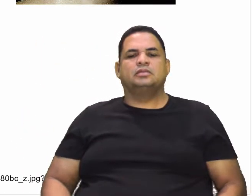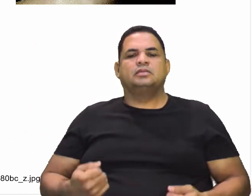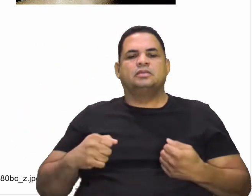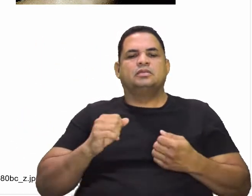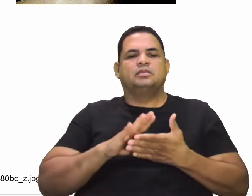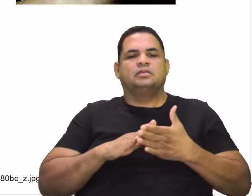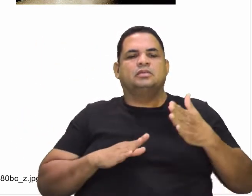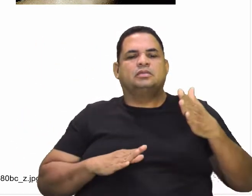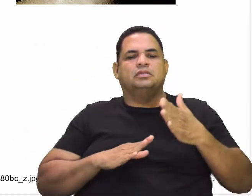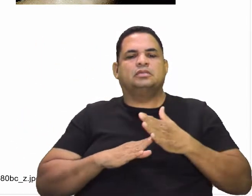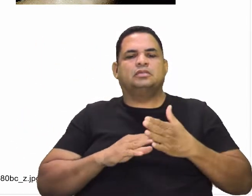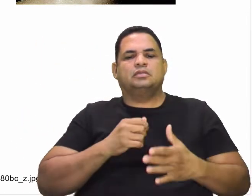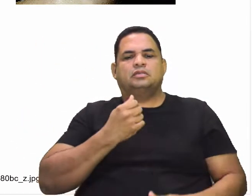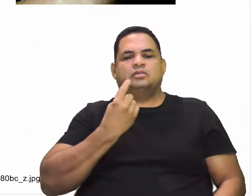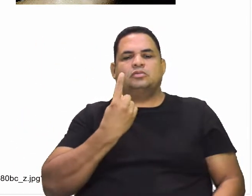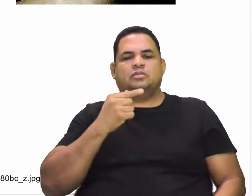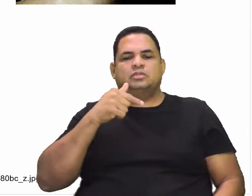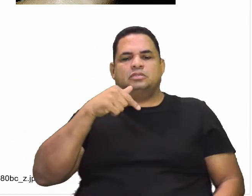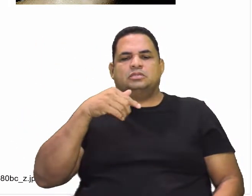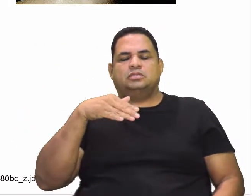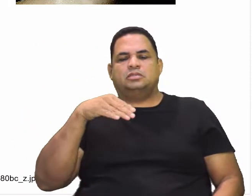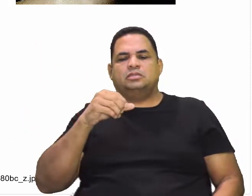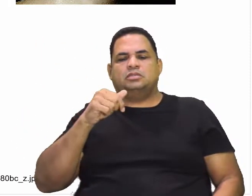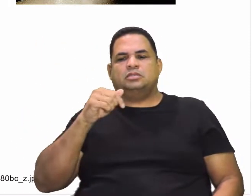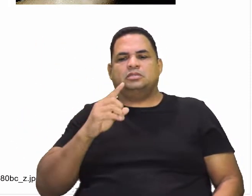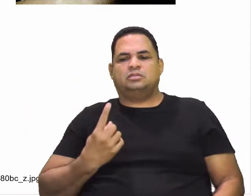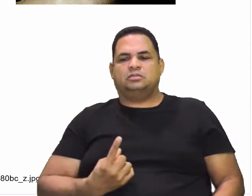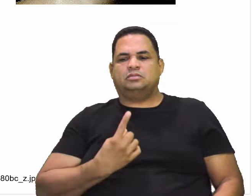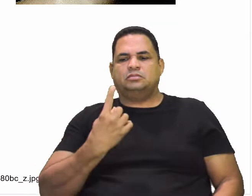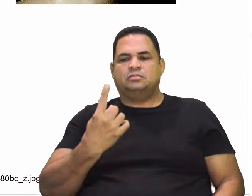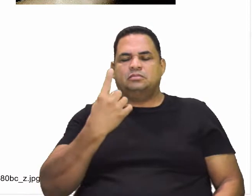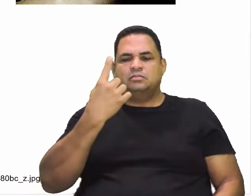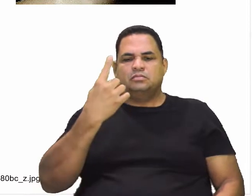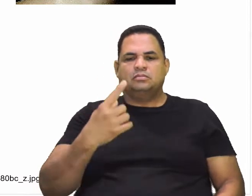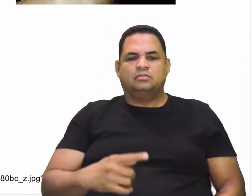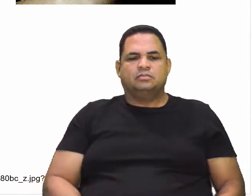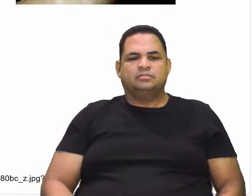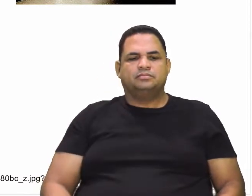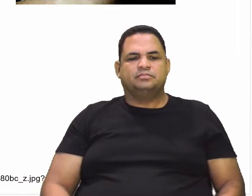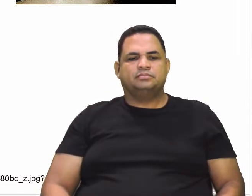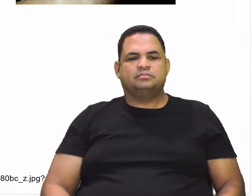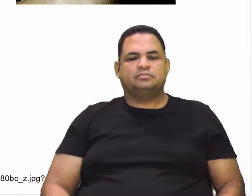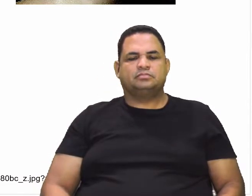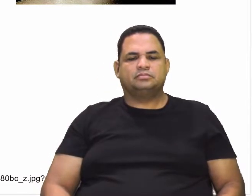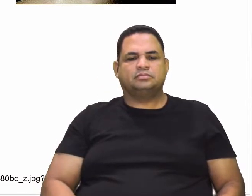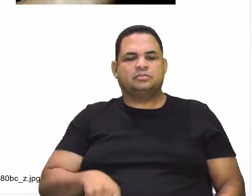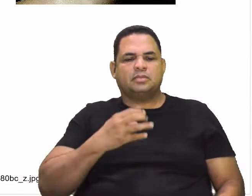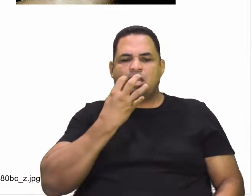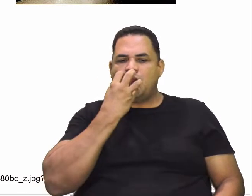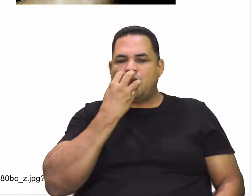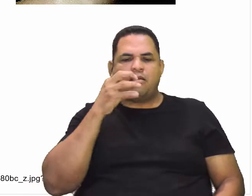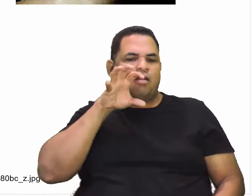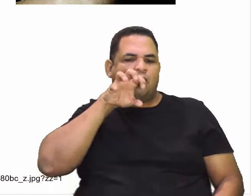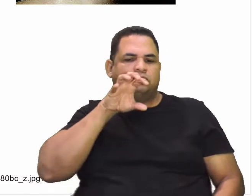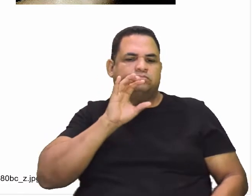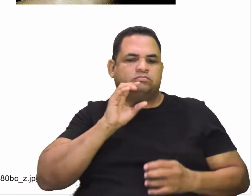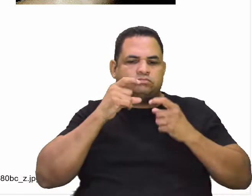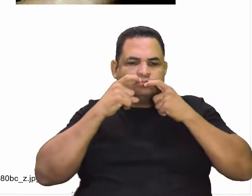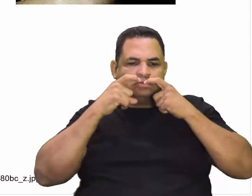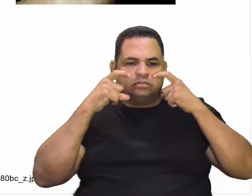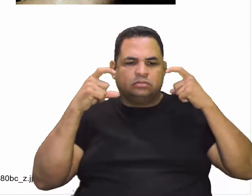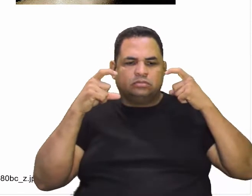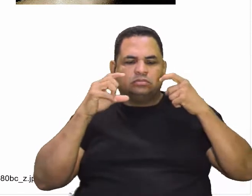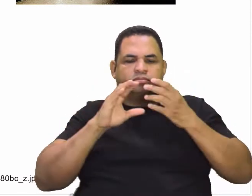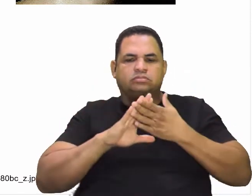Podiam atingir até 1,70 m de altura. Olha, minha altura aí, ó. Mandíbula e crânio maiores que